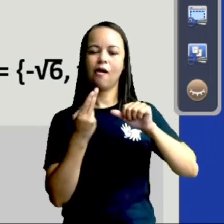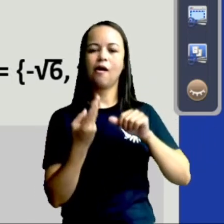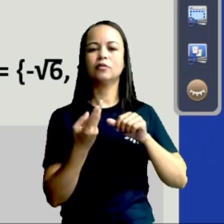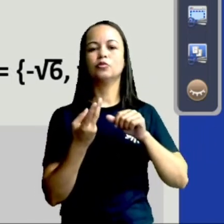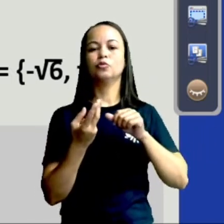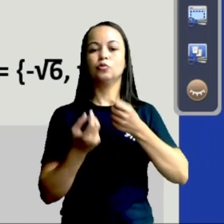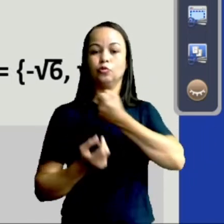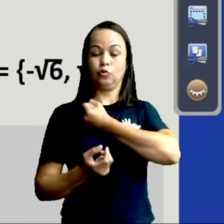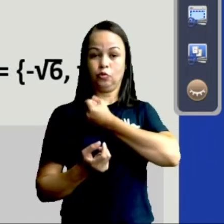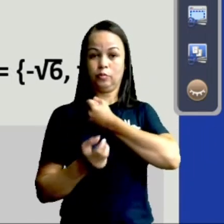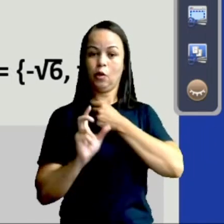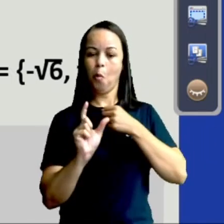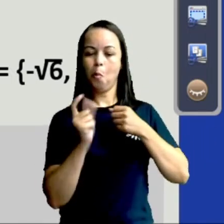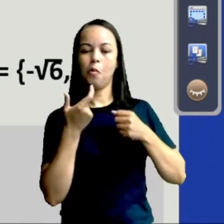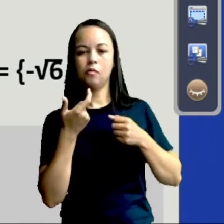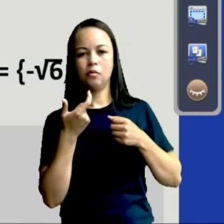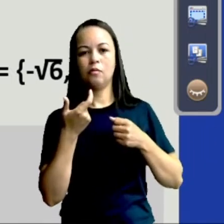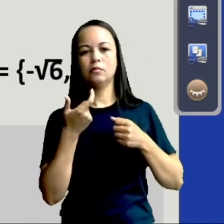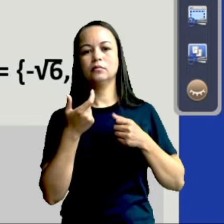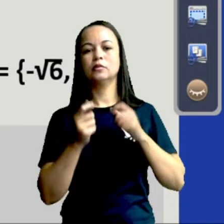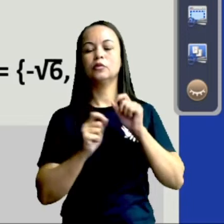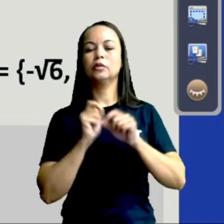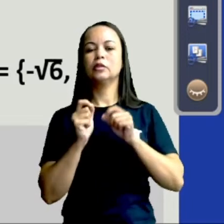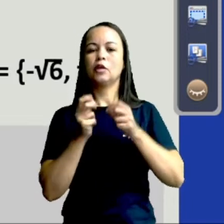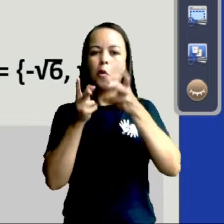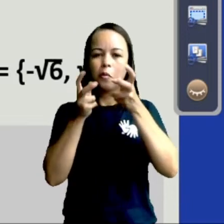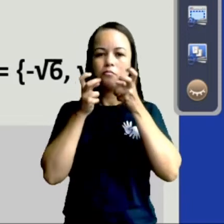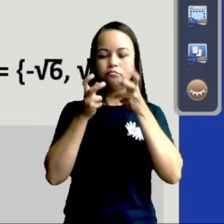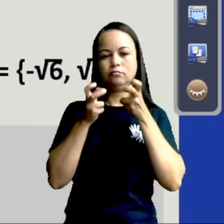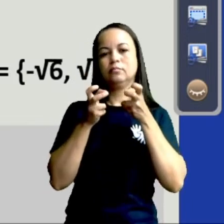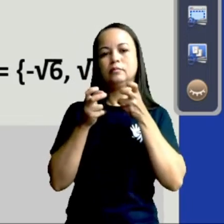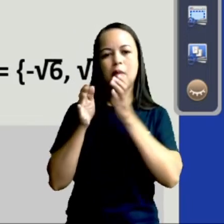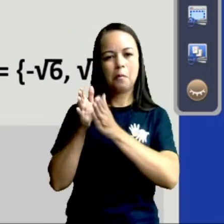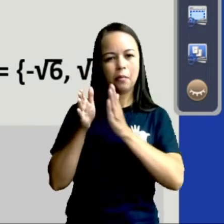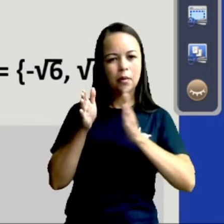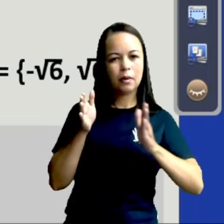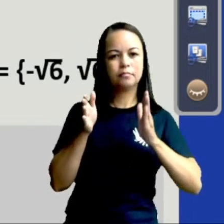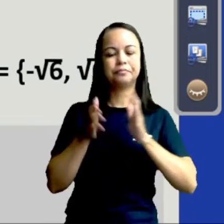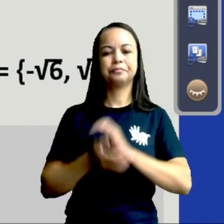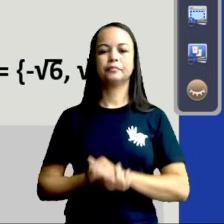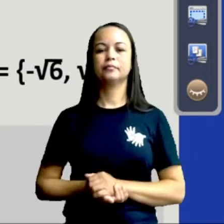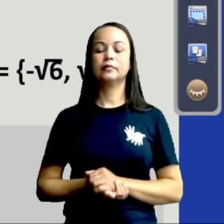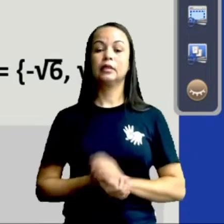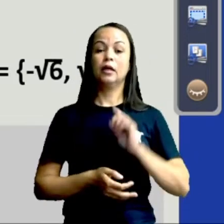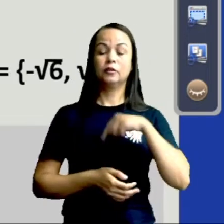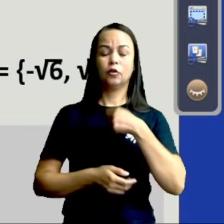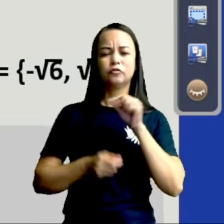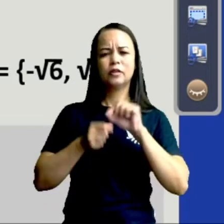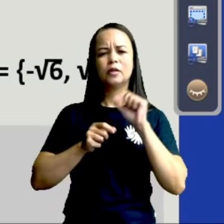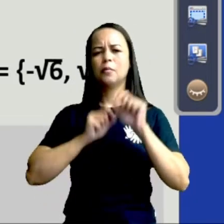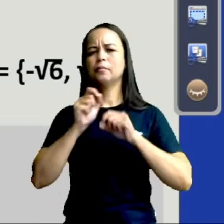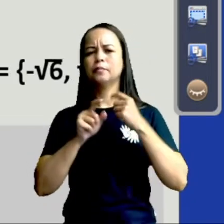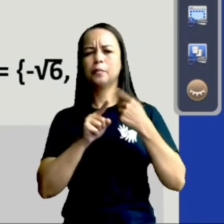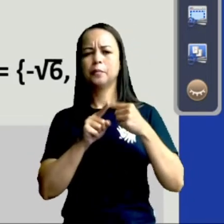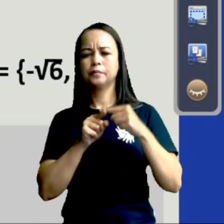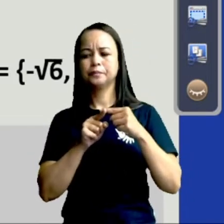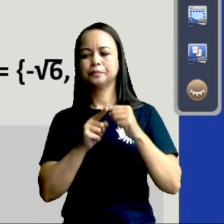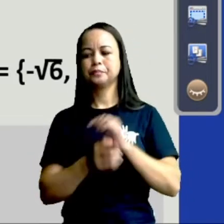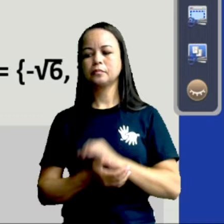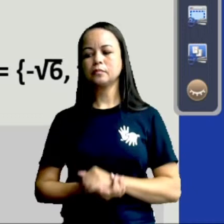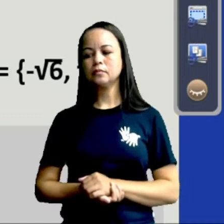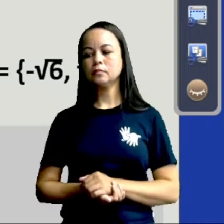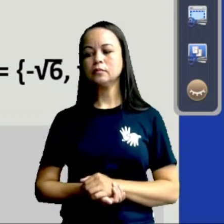números para o outro membro, observando a sequência, né? E a gente faz isso por quê? Porque em